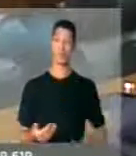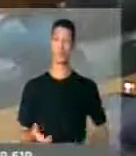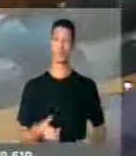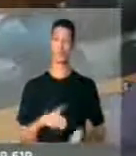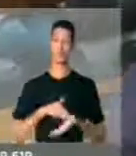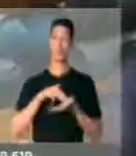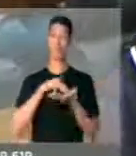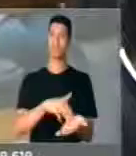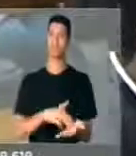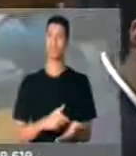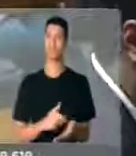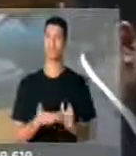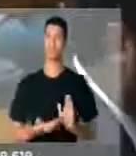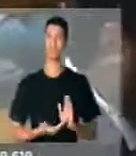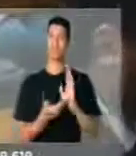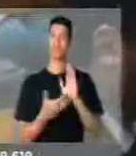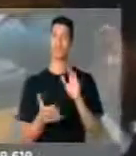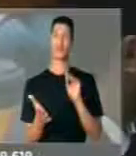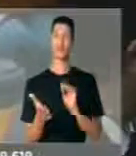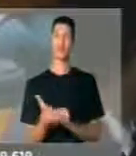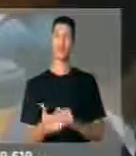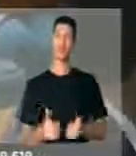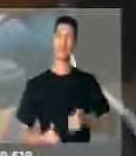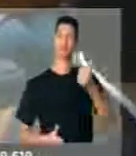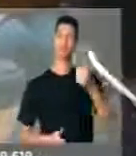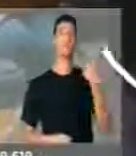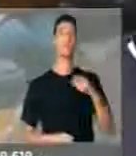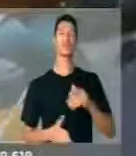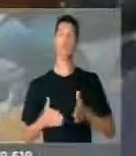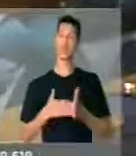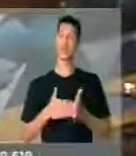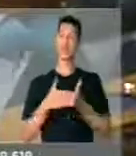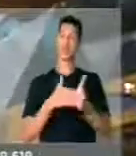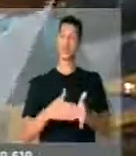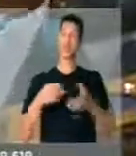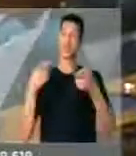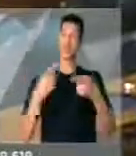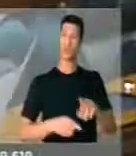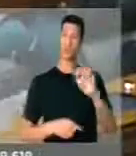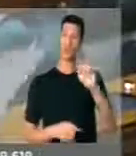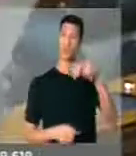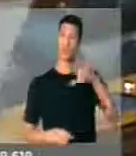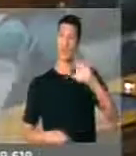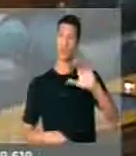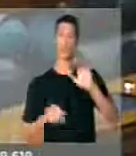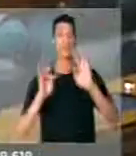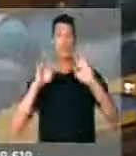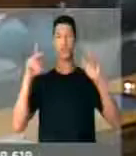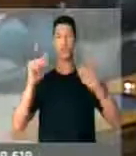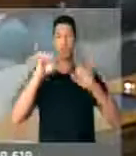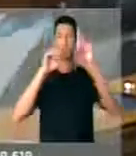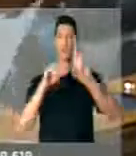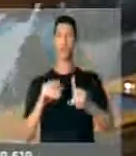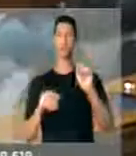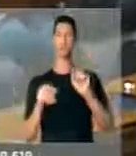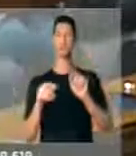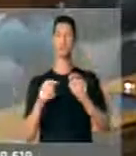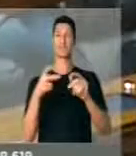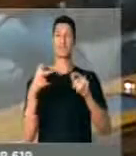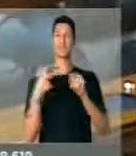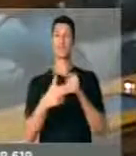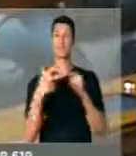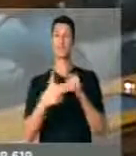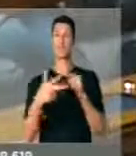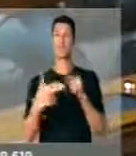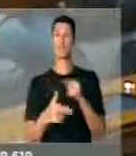uma moção de repúdio que a casa, essa é uma pauta positiva, tem que encaminhar contra a ANAC sobre esses direitos todos que estão sendo